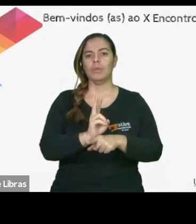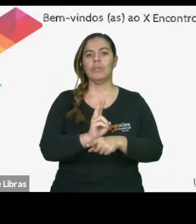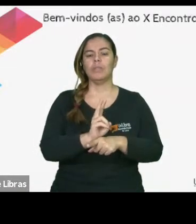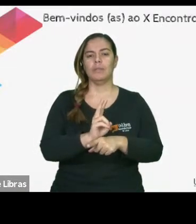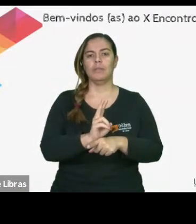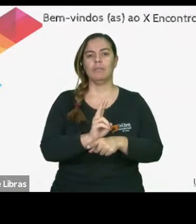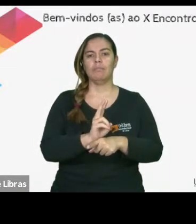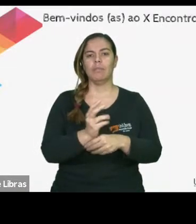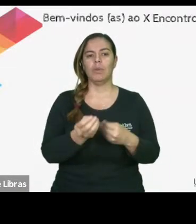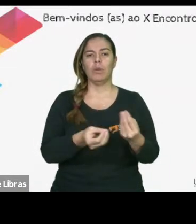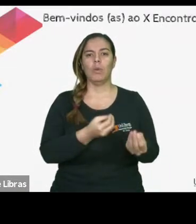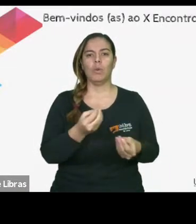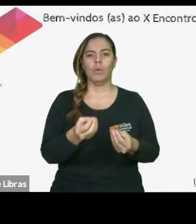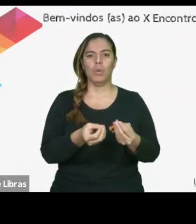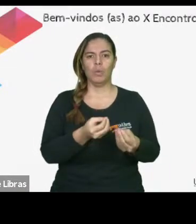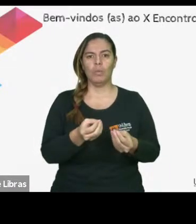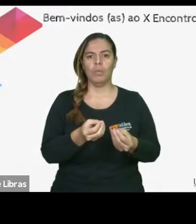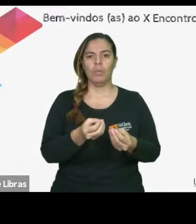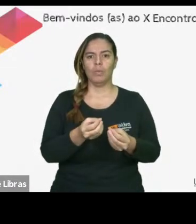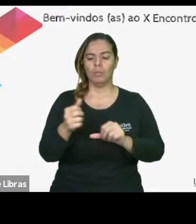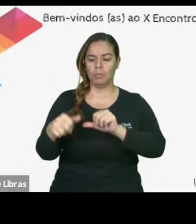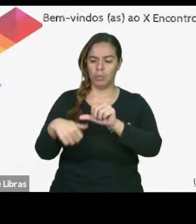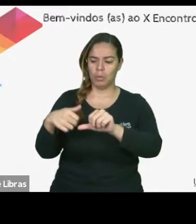conserva naquilo que muda?